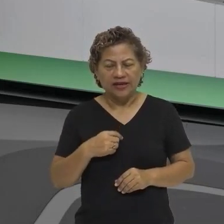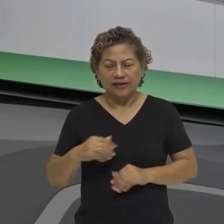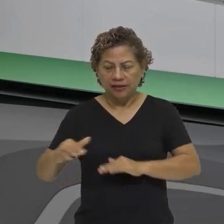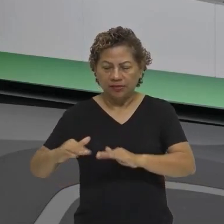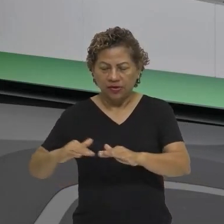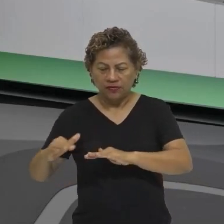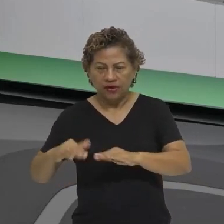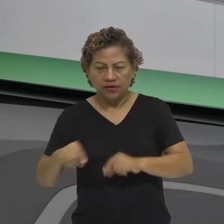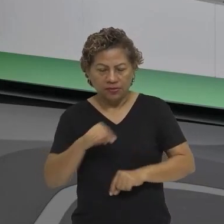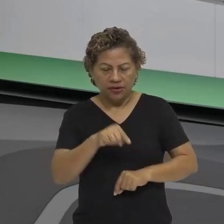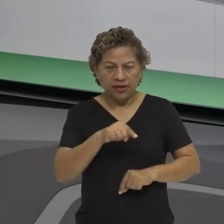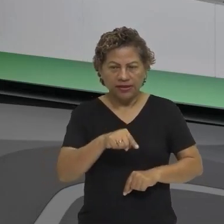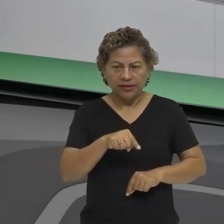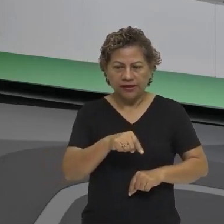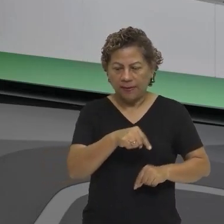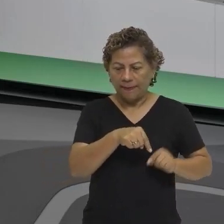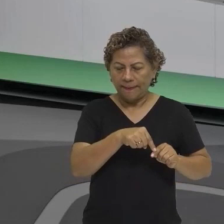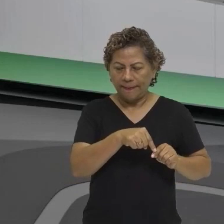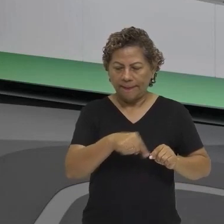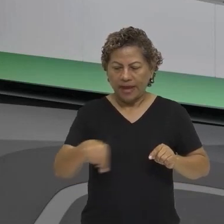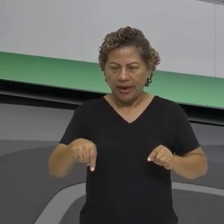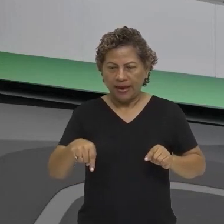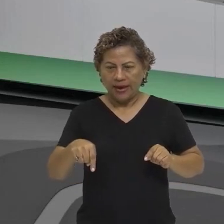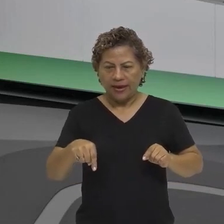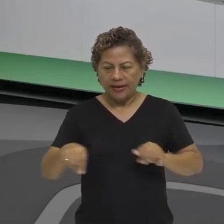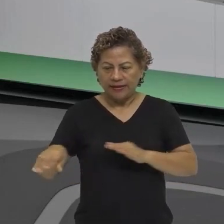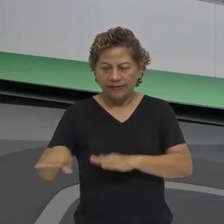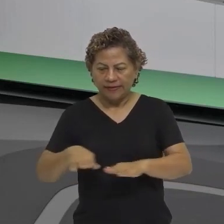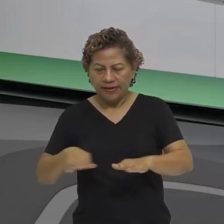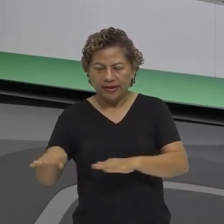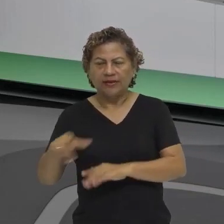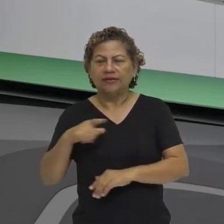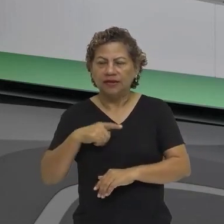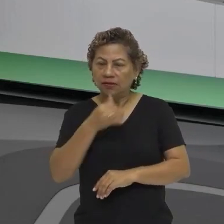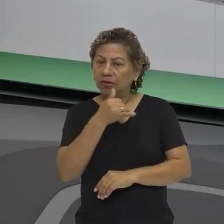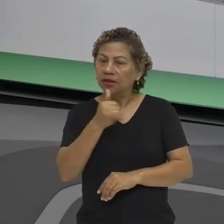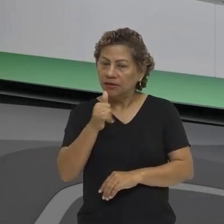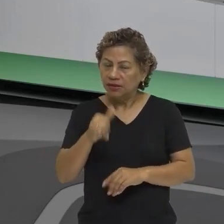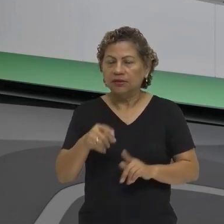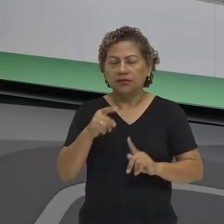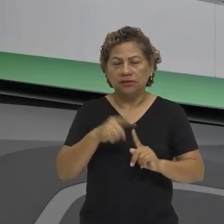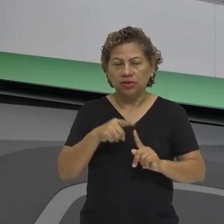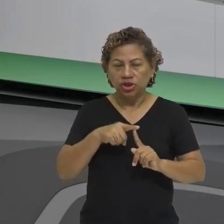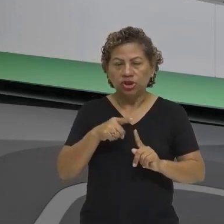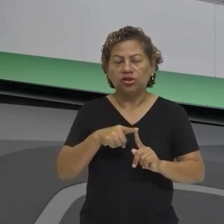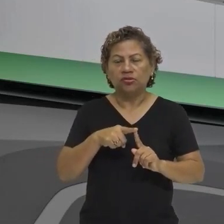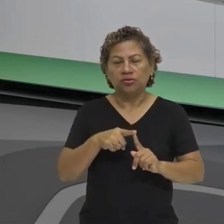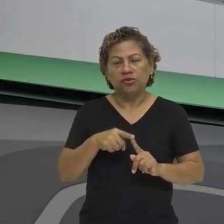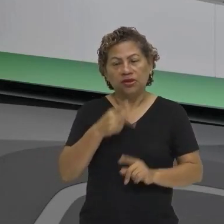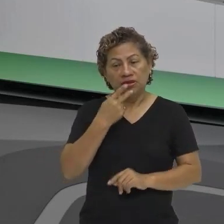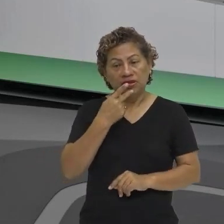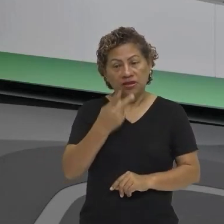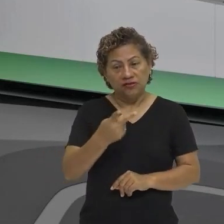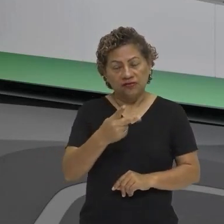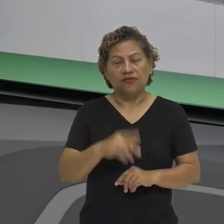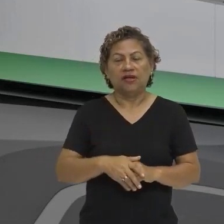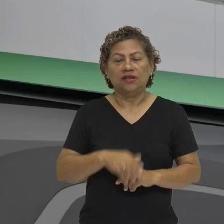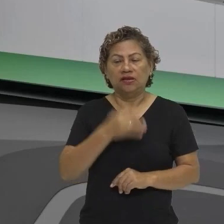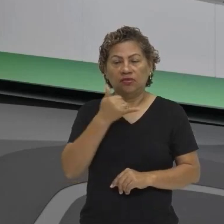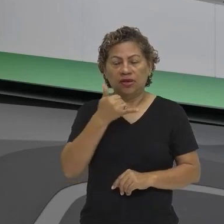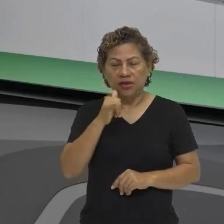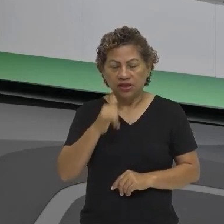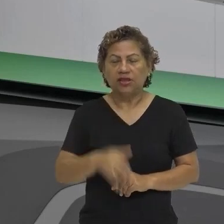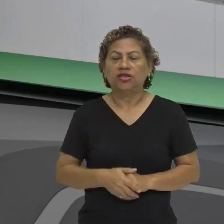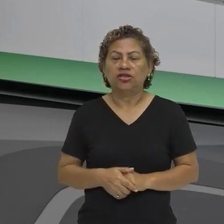Tem uma energia aí sendo transmitida, certo? E esse tipo de energia é o que a gente chama de energia